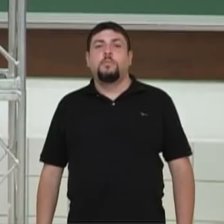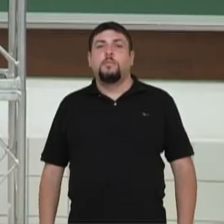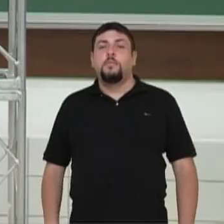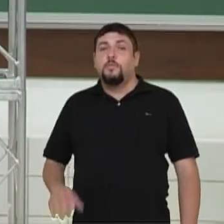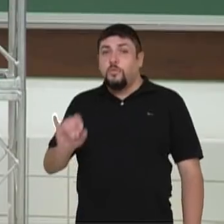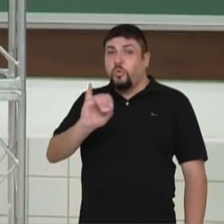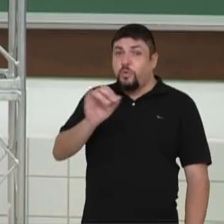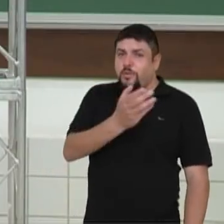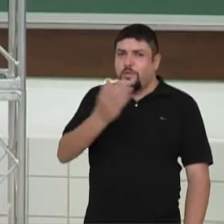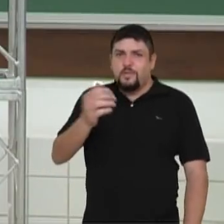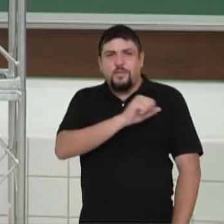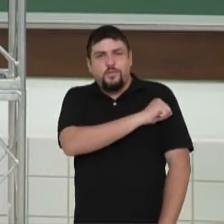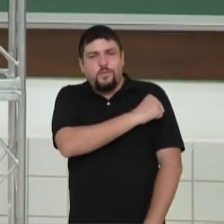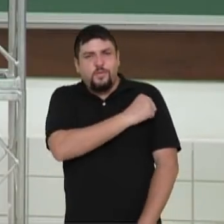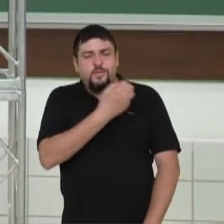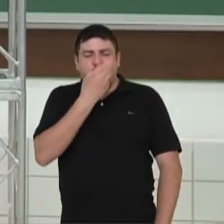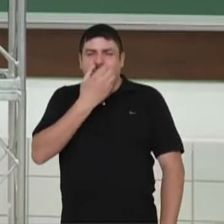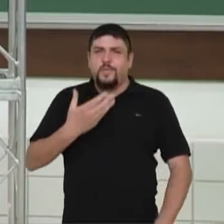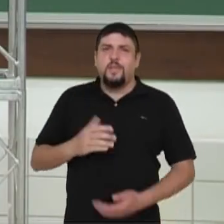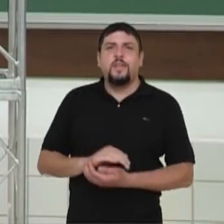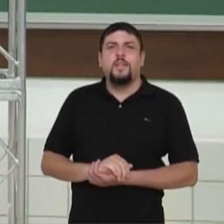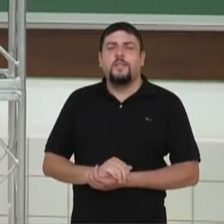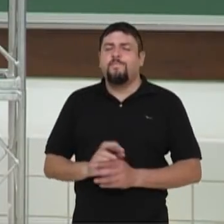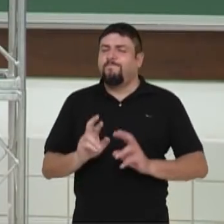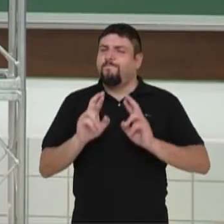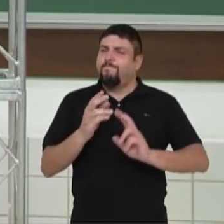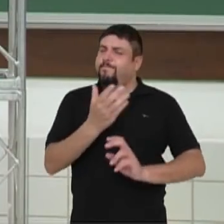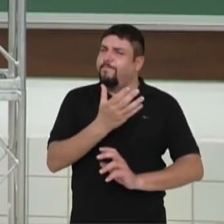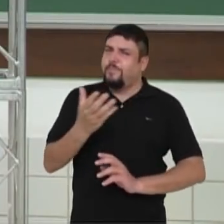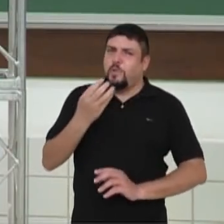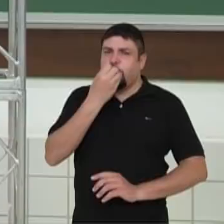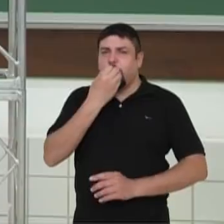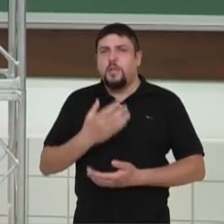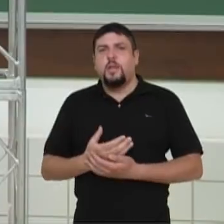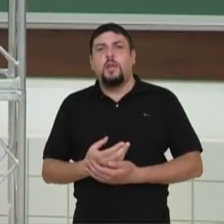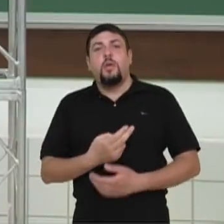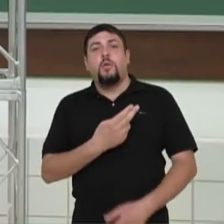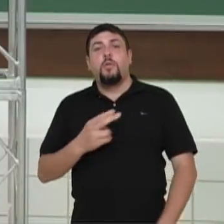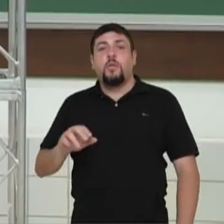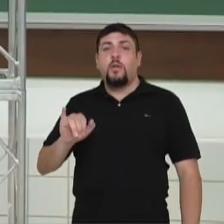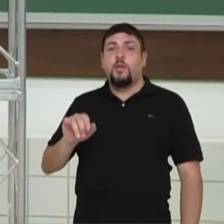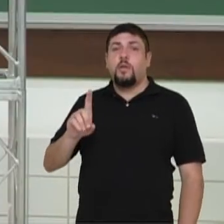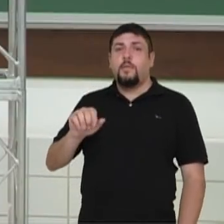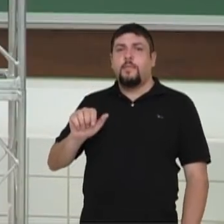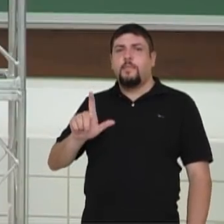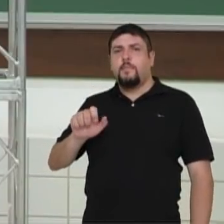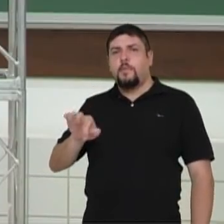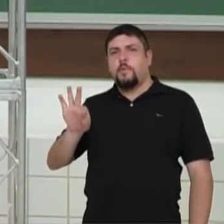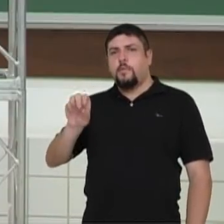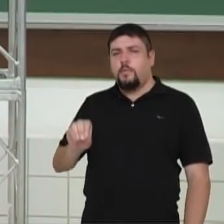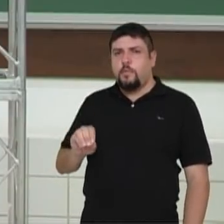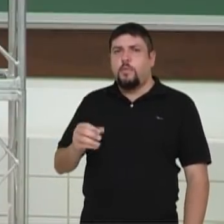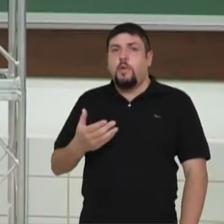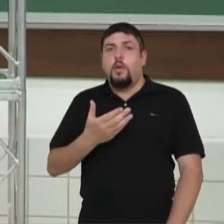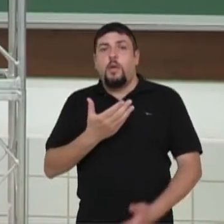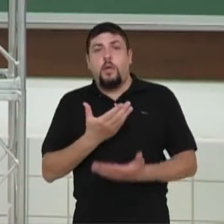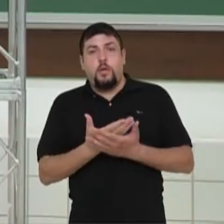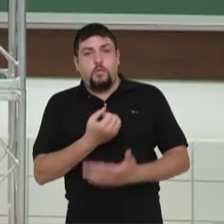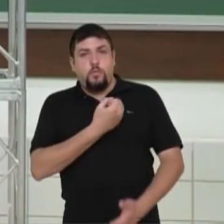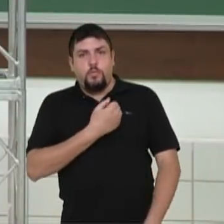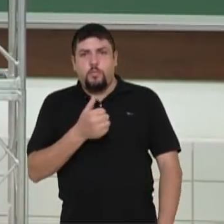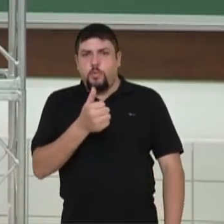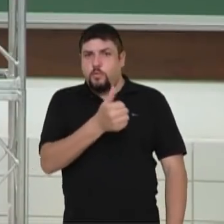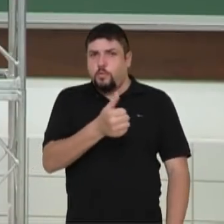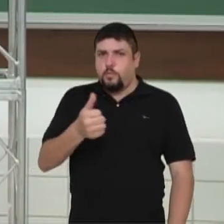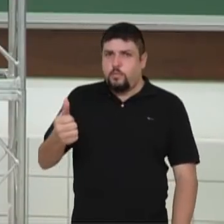E aí, pessoal do oitavo ano, tudo bem com vocês? Espero que estejam todos bem. Eu sou o professor Hidalberto, essa é a nossa aula 111 de matemática e antes da